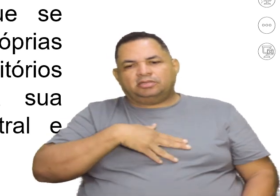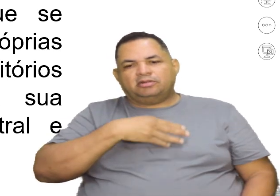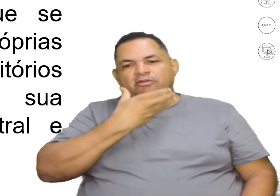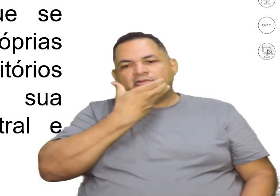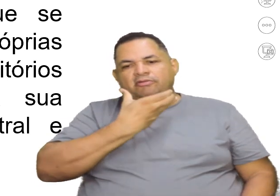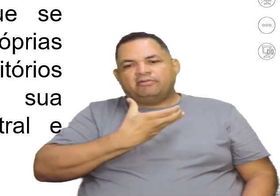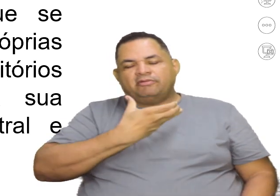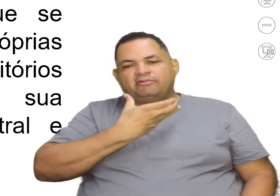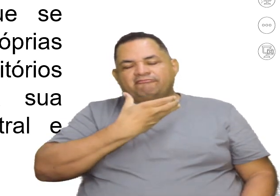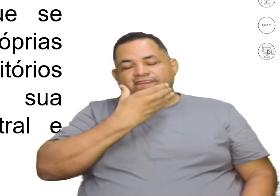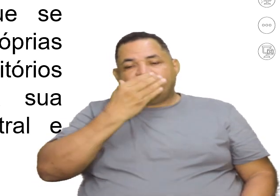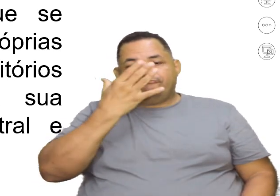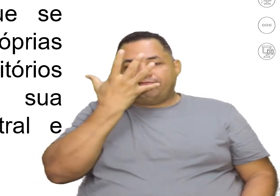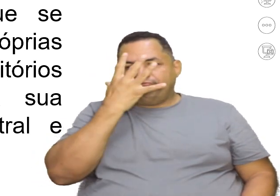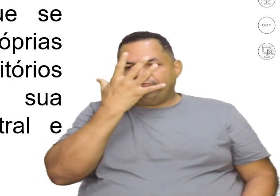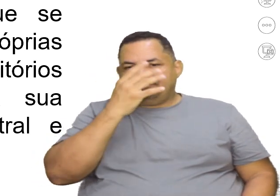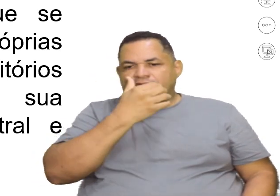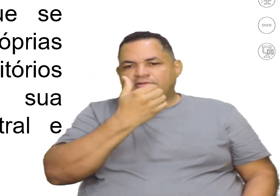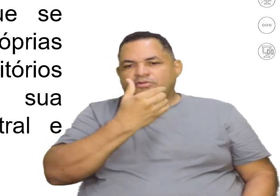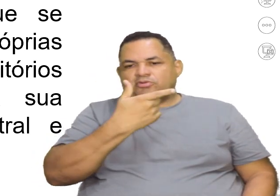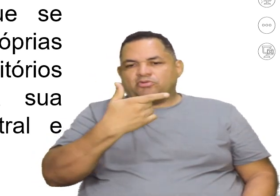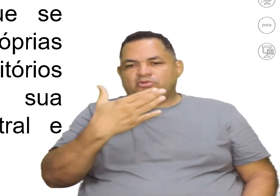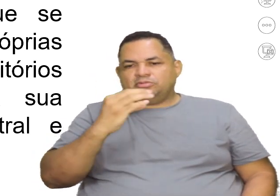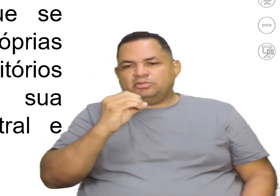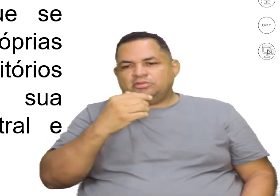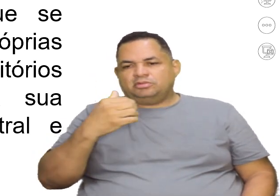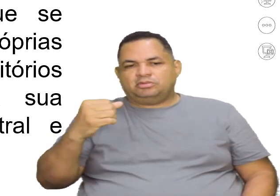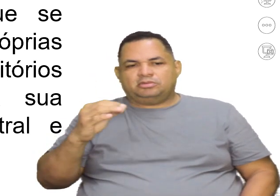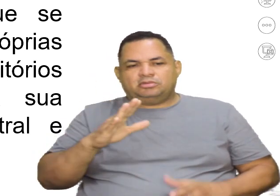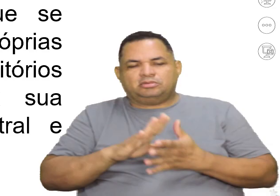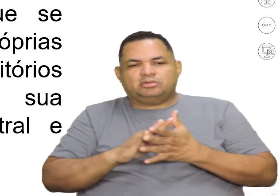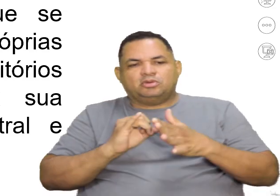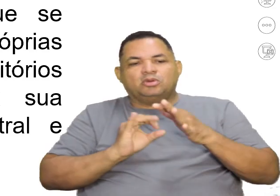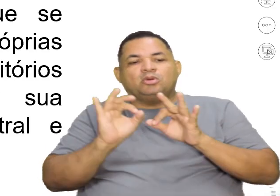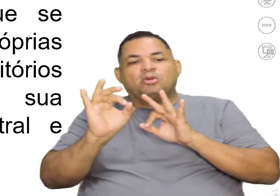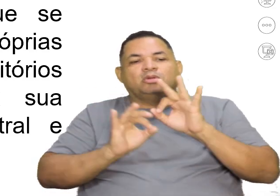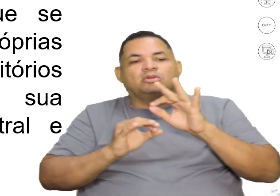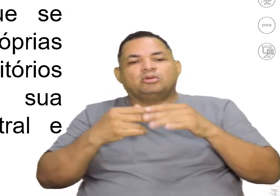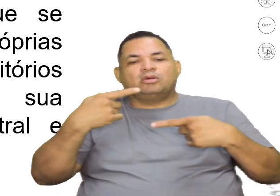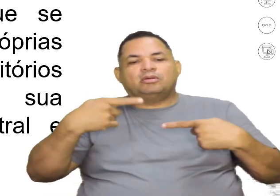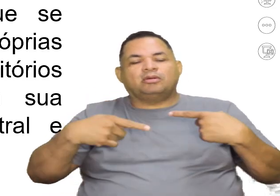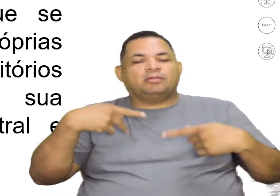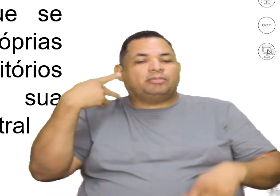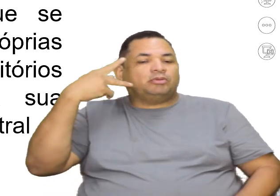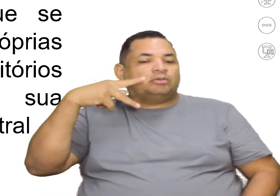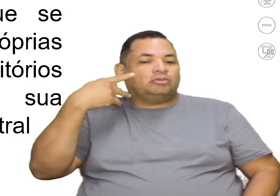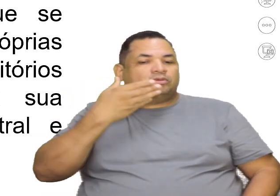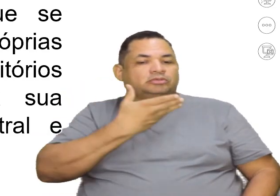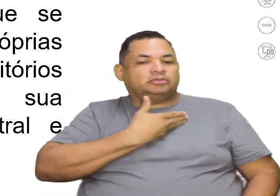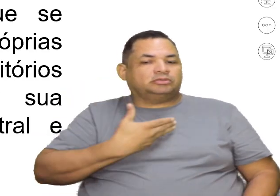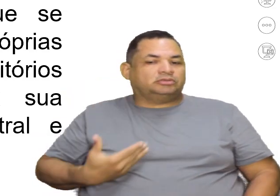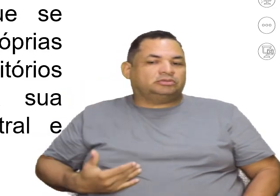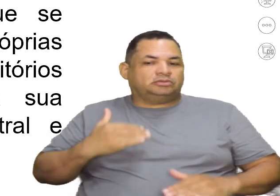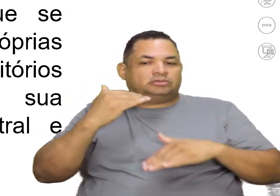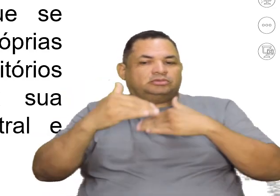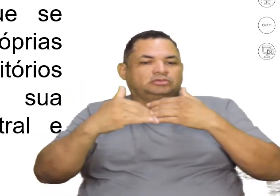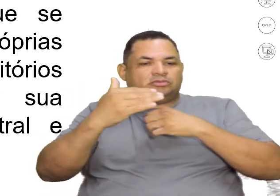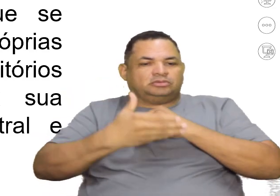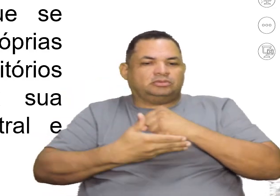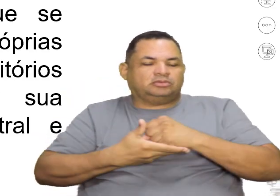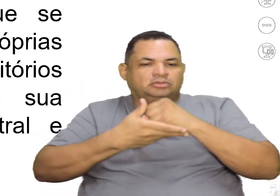2007, instituiu a Política Nacional de Desenvolvimento Sustentável dos Povos e